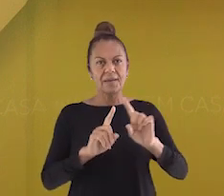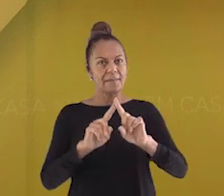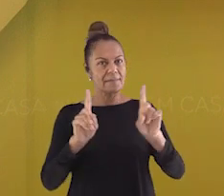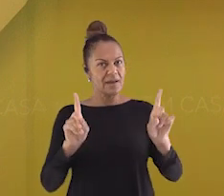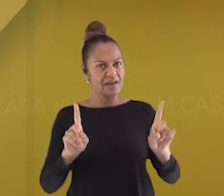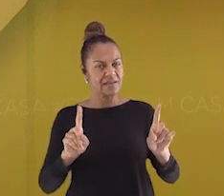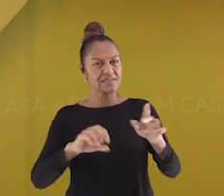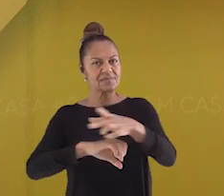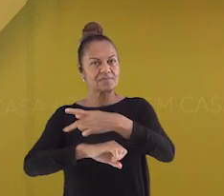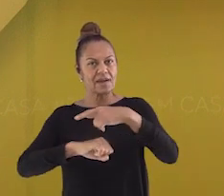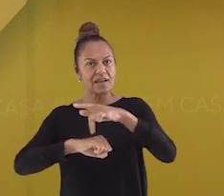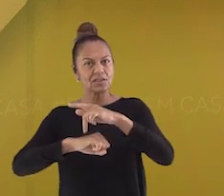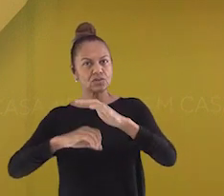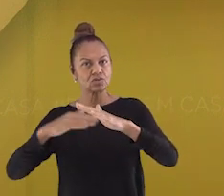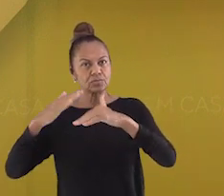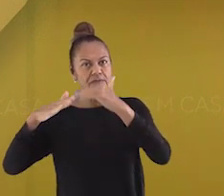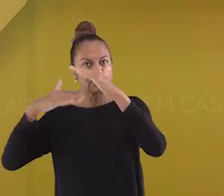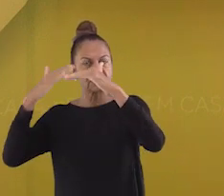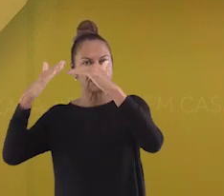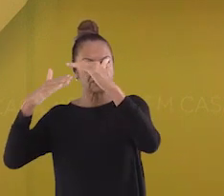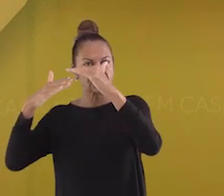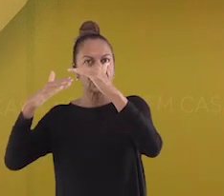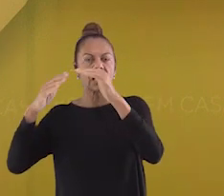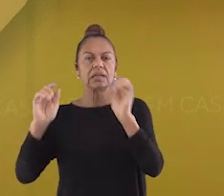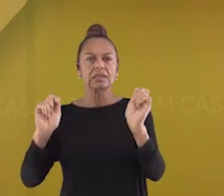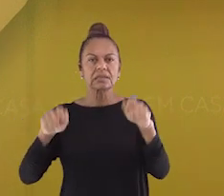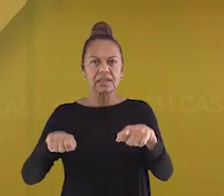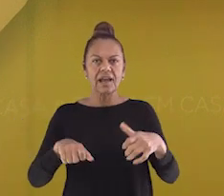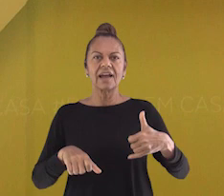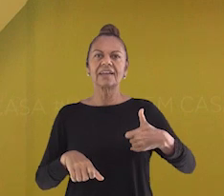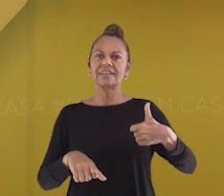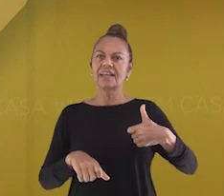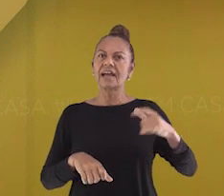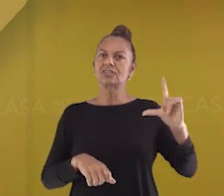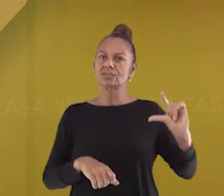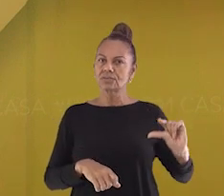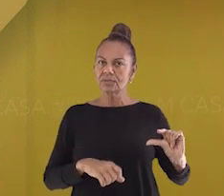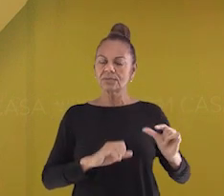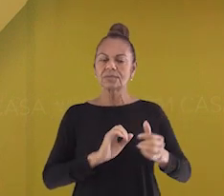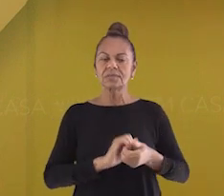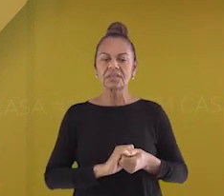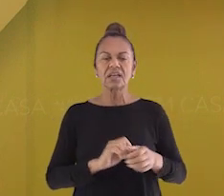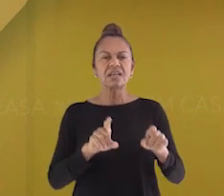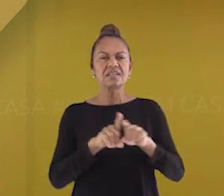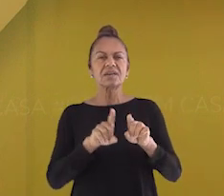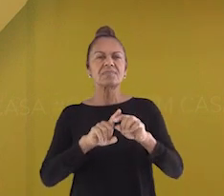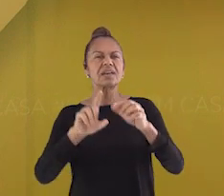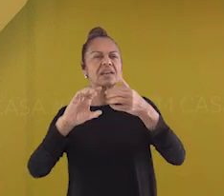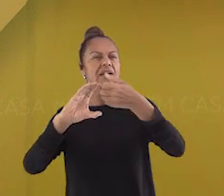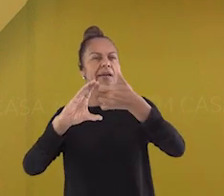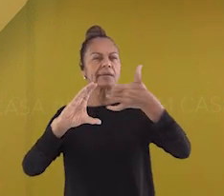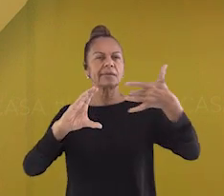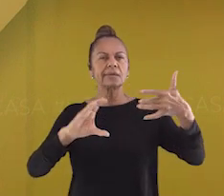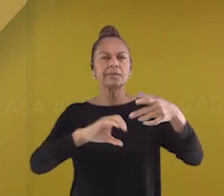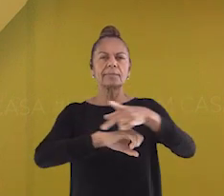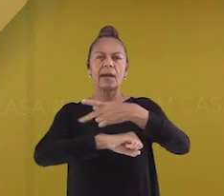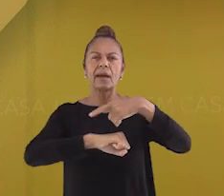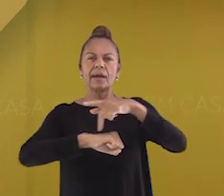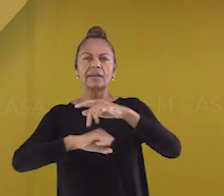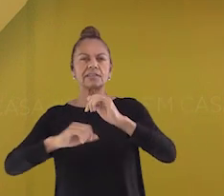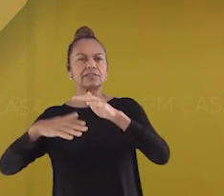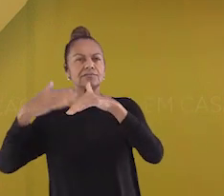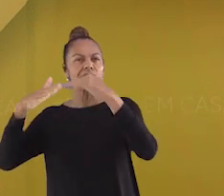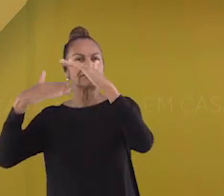e emergentes, essa idade pode cair. Vimos diferenças e características de países